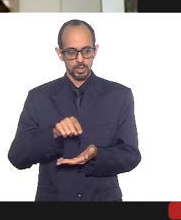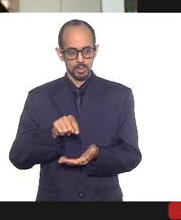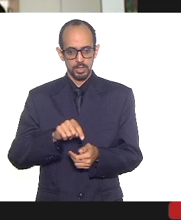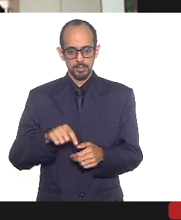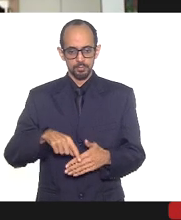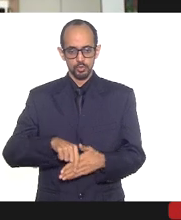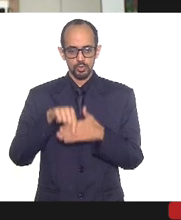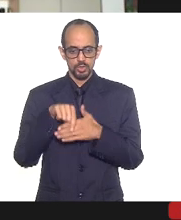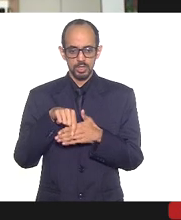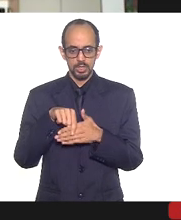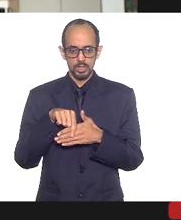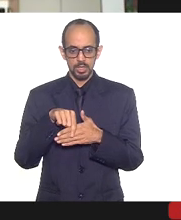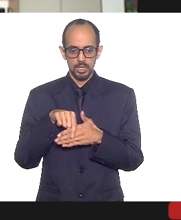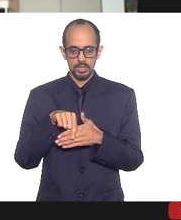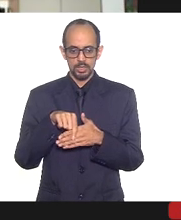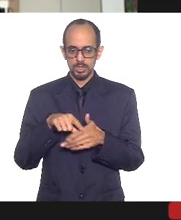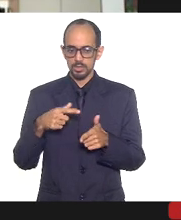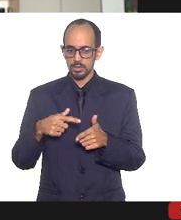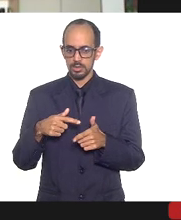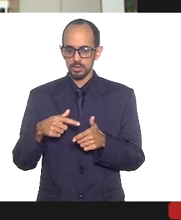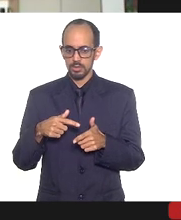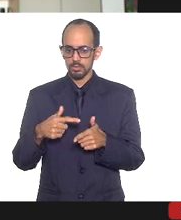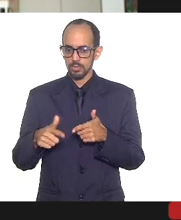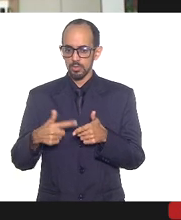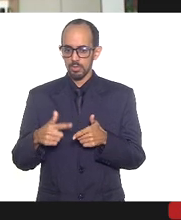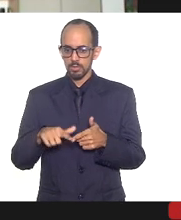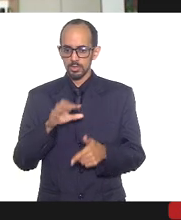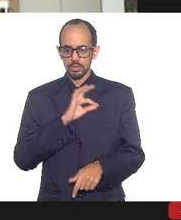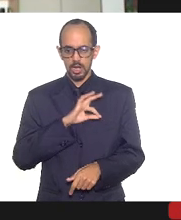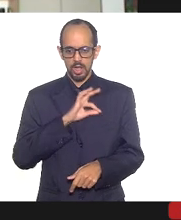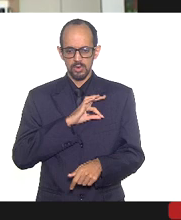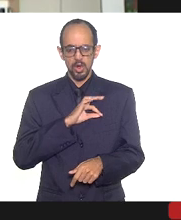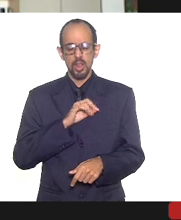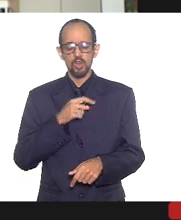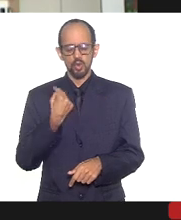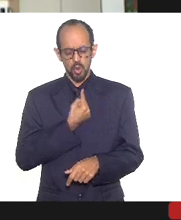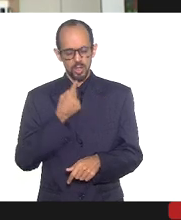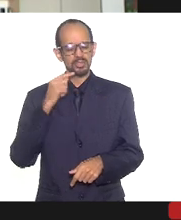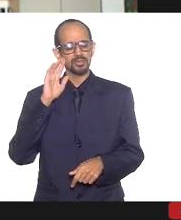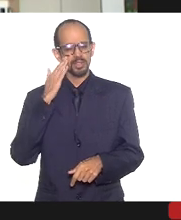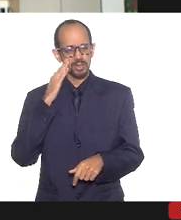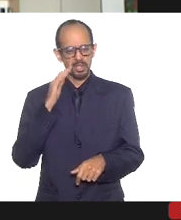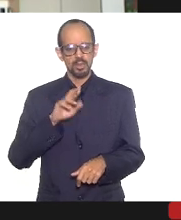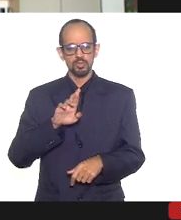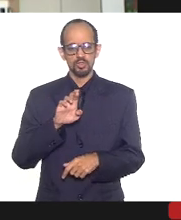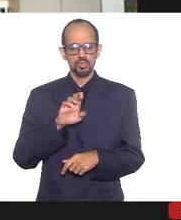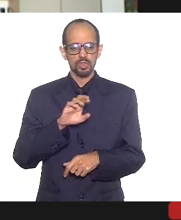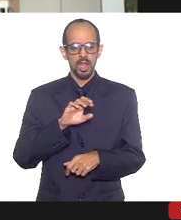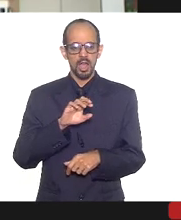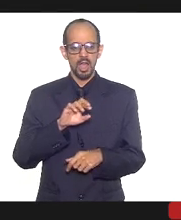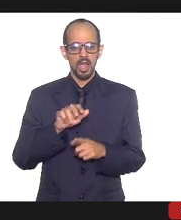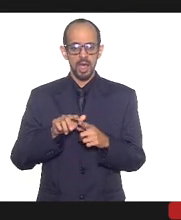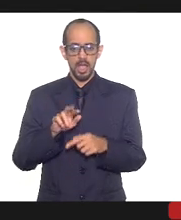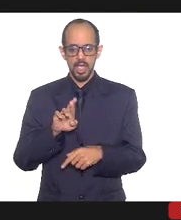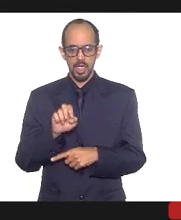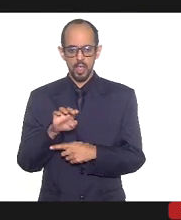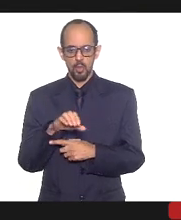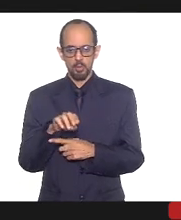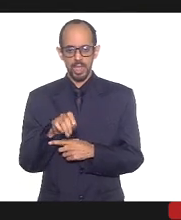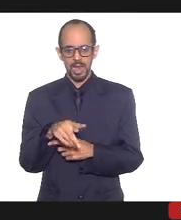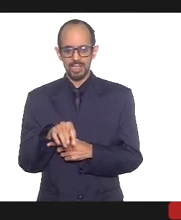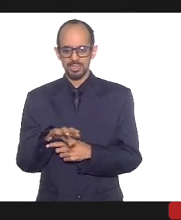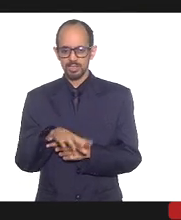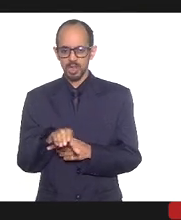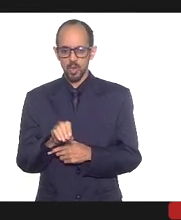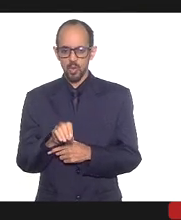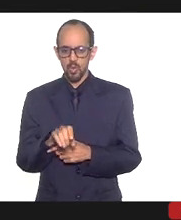essa questão dos salários nesse momento, que entendemos que a recuperação fiscal ela é draconiana. Agora, o triste